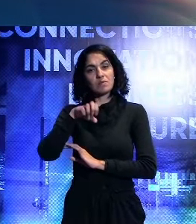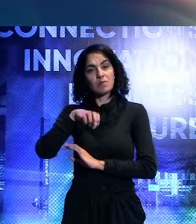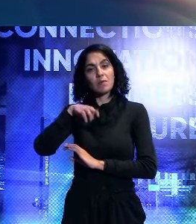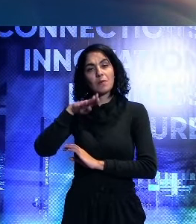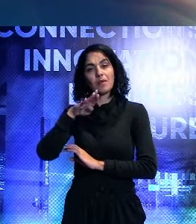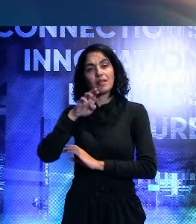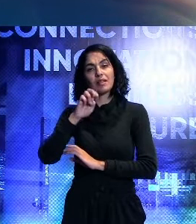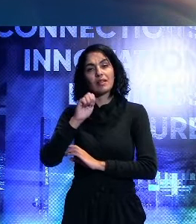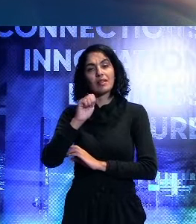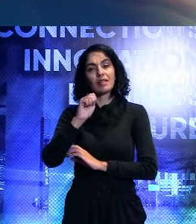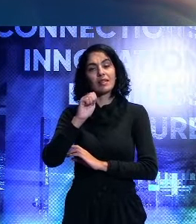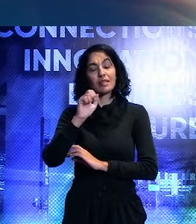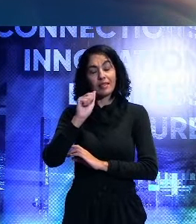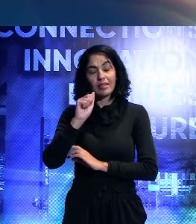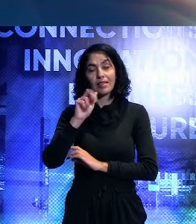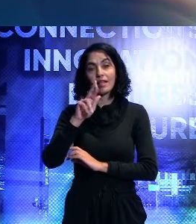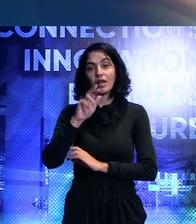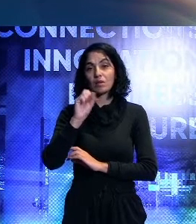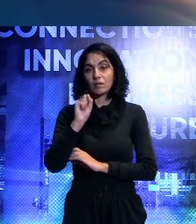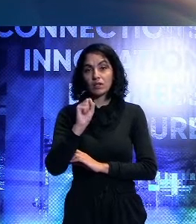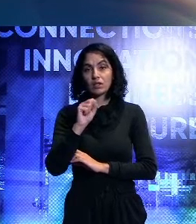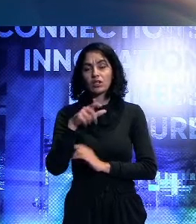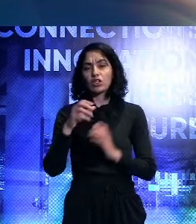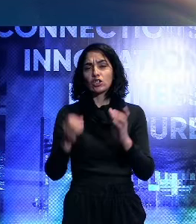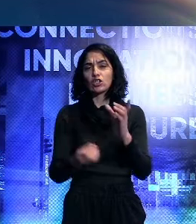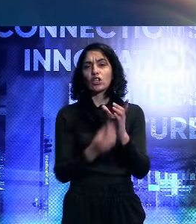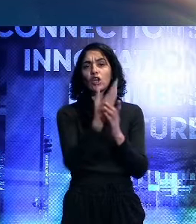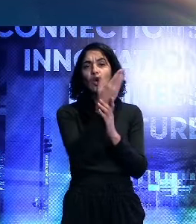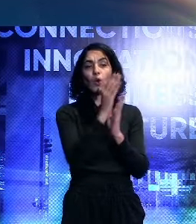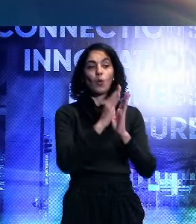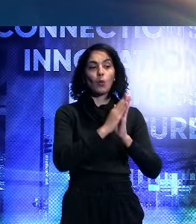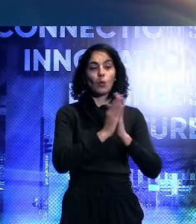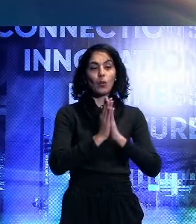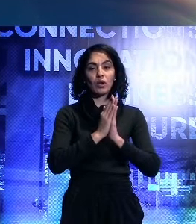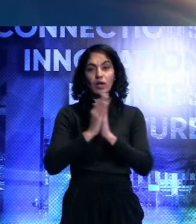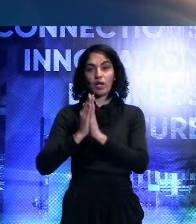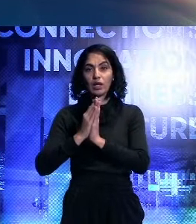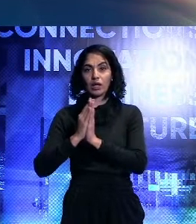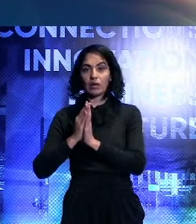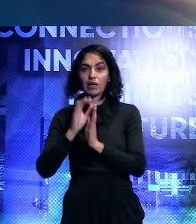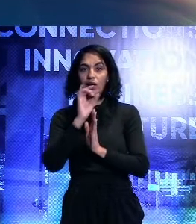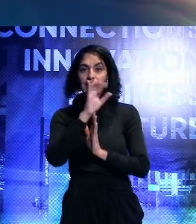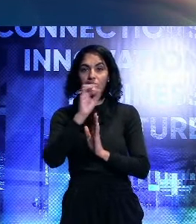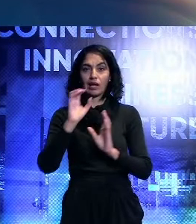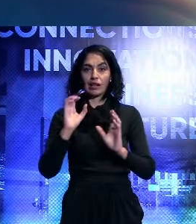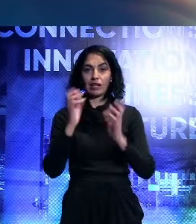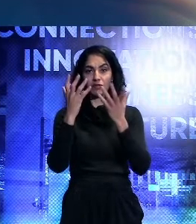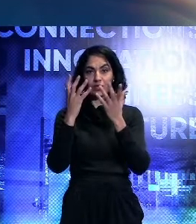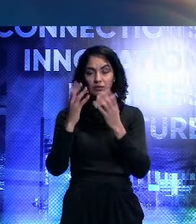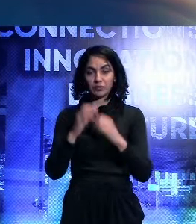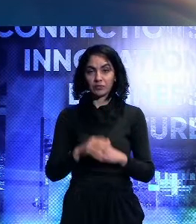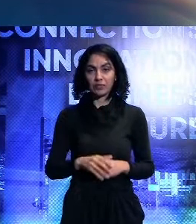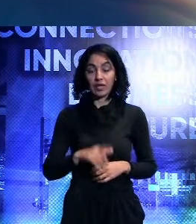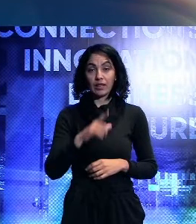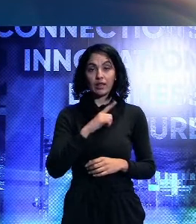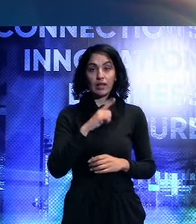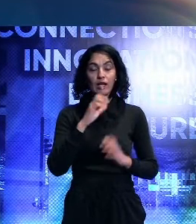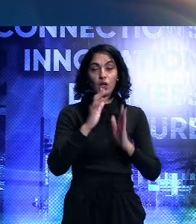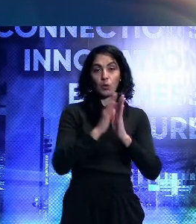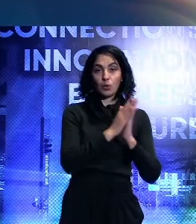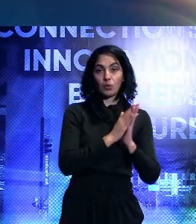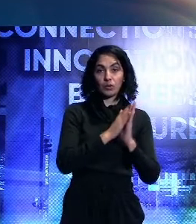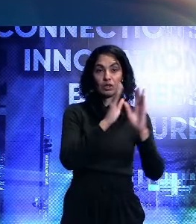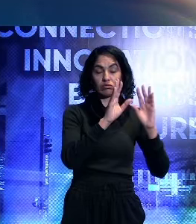criaram, né, um personagem, um bonequinho para cada evento. Né? Muito legal. Então, tem lá um que desliga serviço de